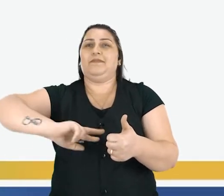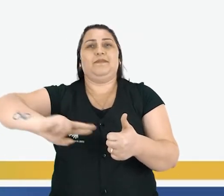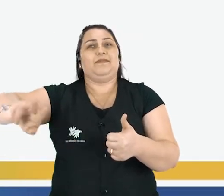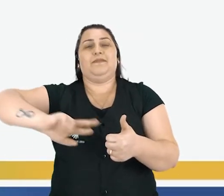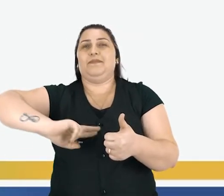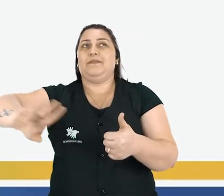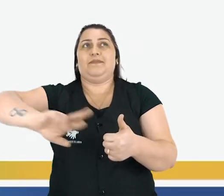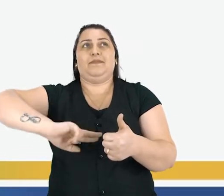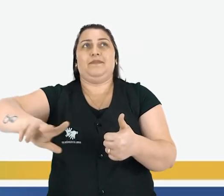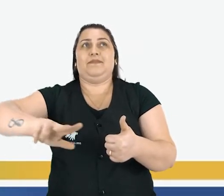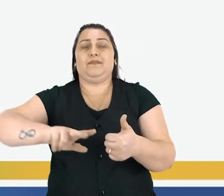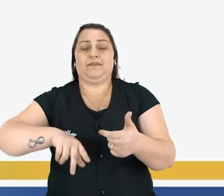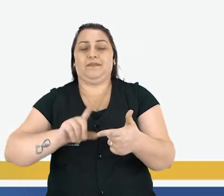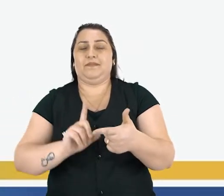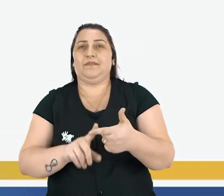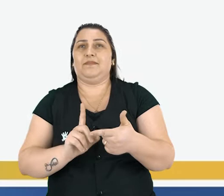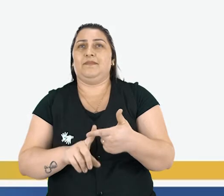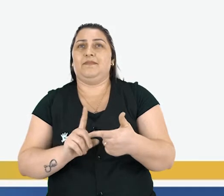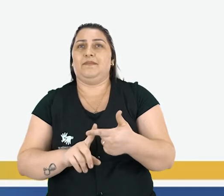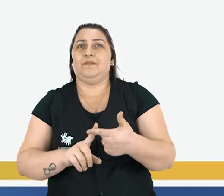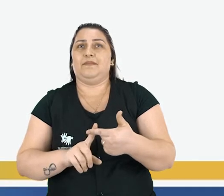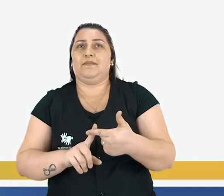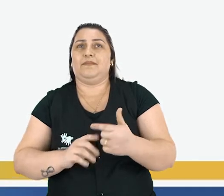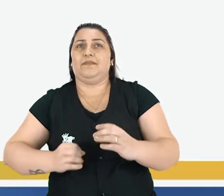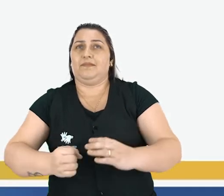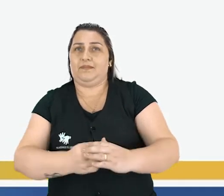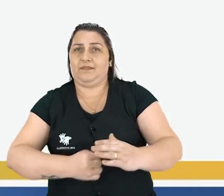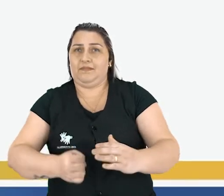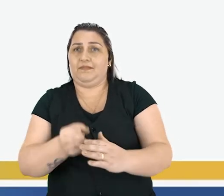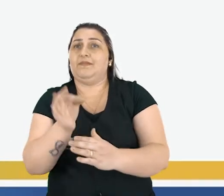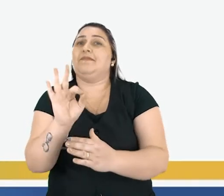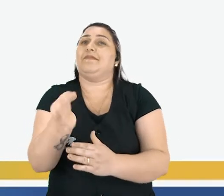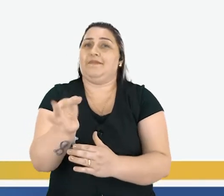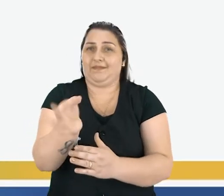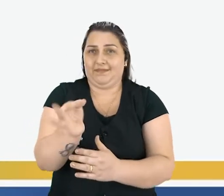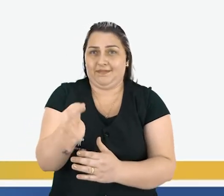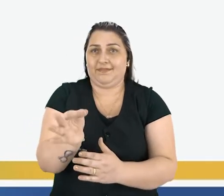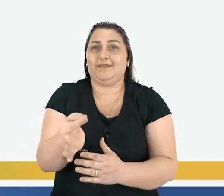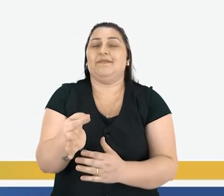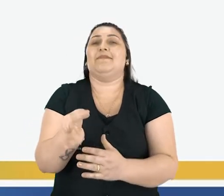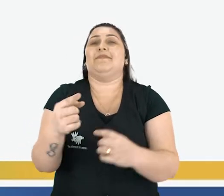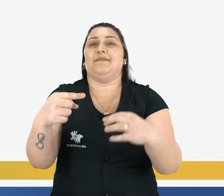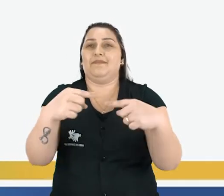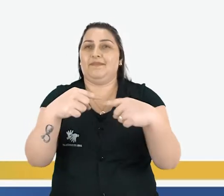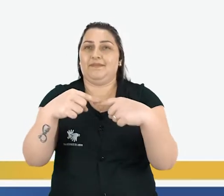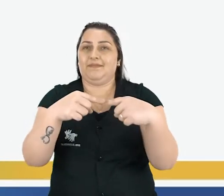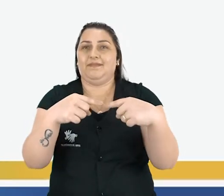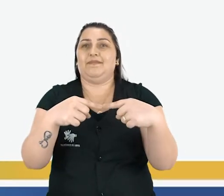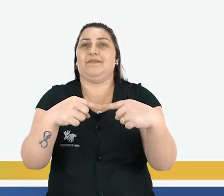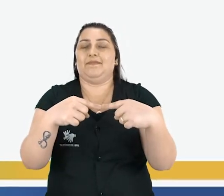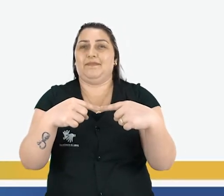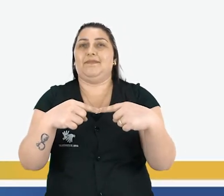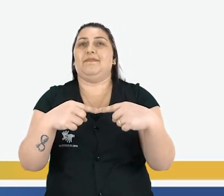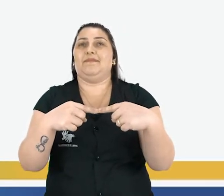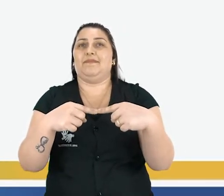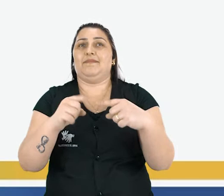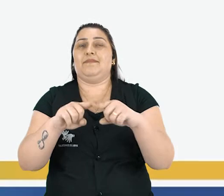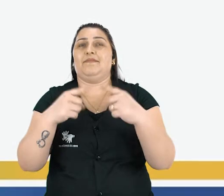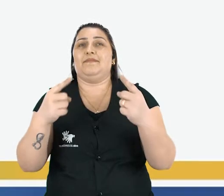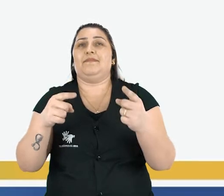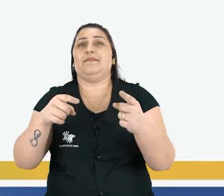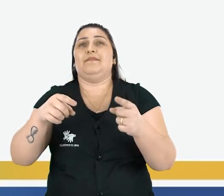não e a segunda Cantina Será que a cantina eu acho que a cantina